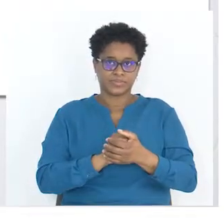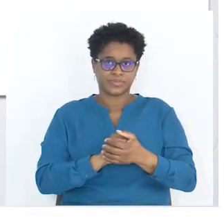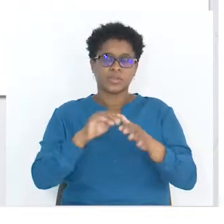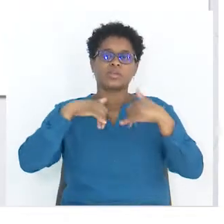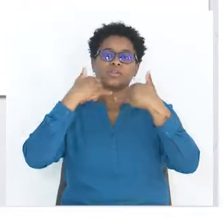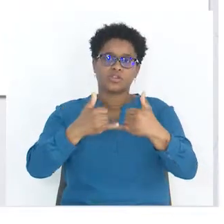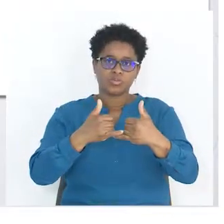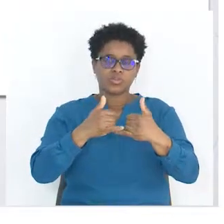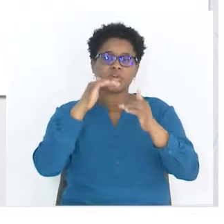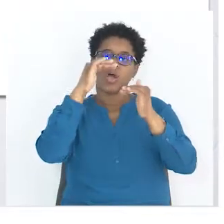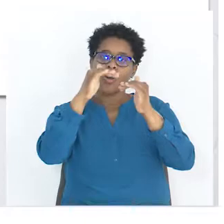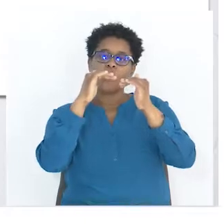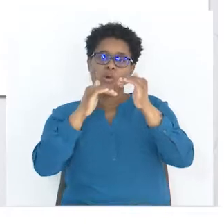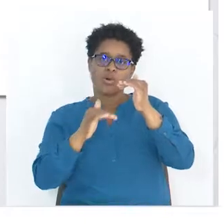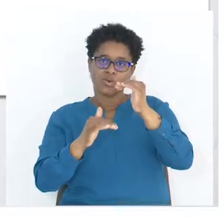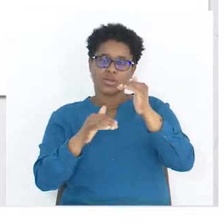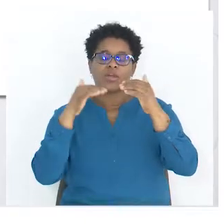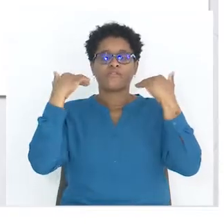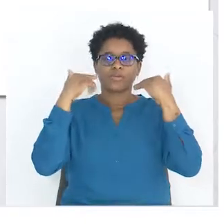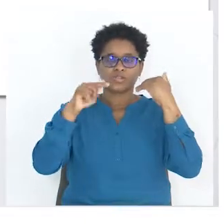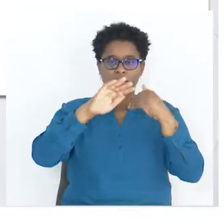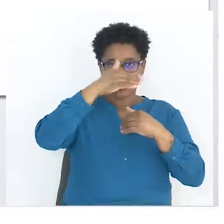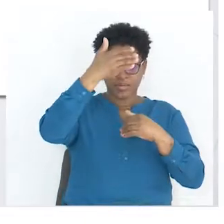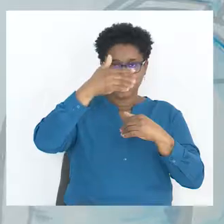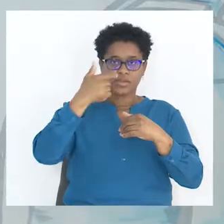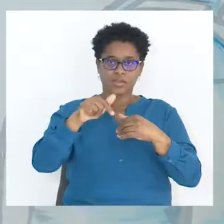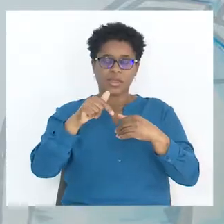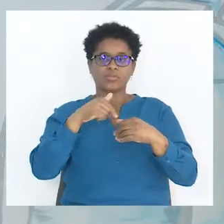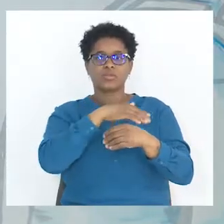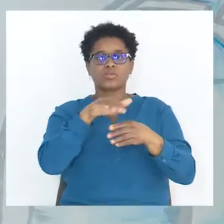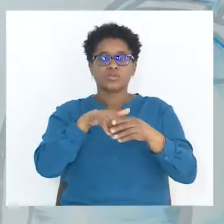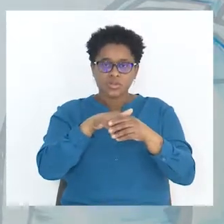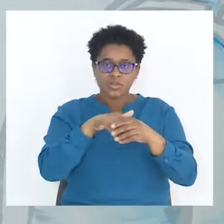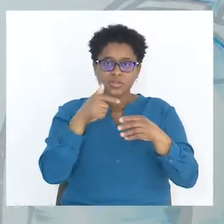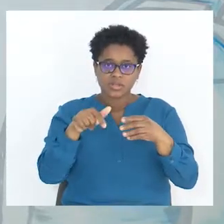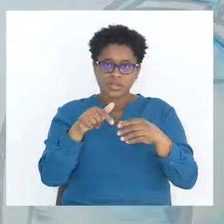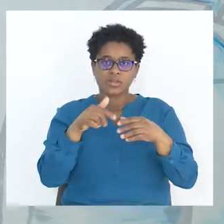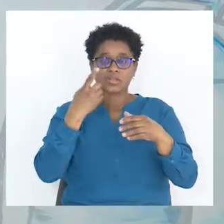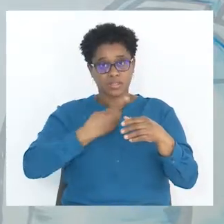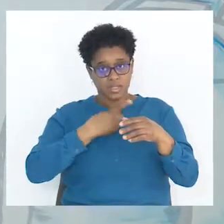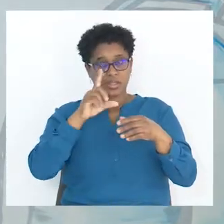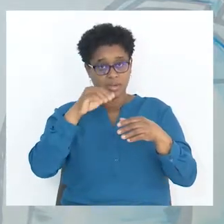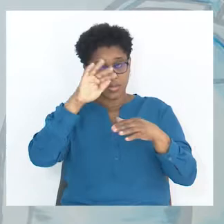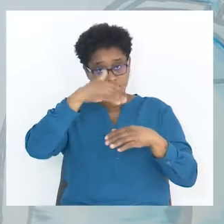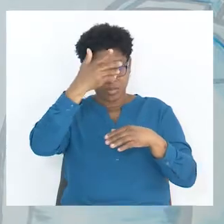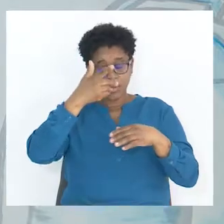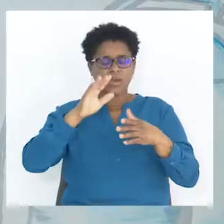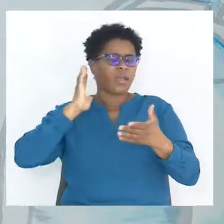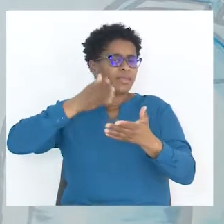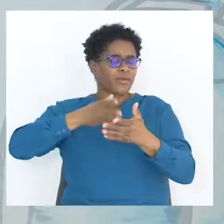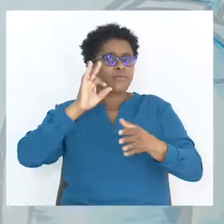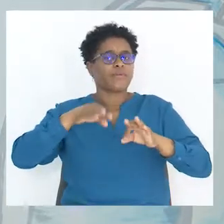vais conservar a ordem, então se a informação está no primeiro lugar, ao fazeres o resumo, mantém-se ali também no primeiro lugar, até